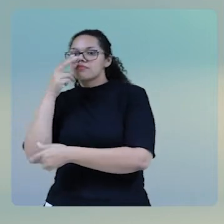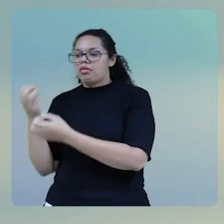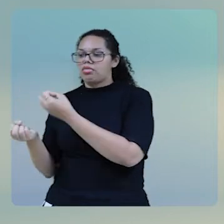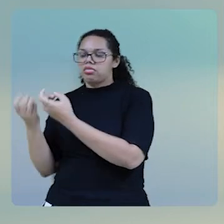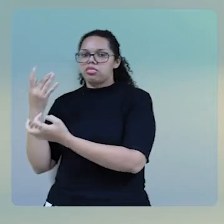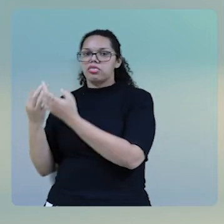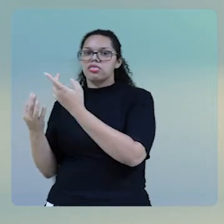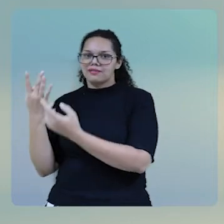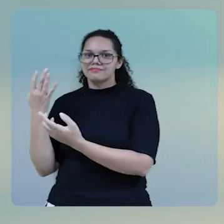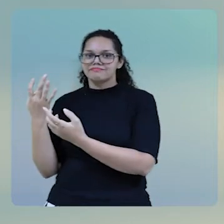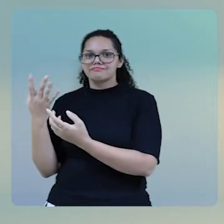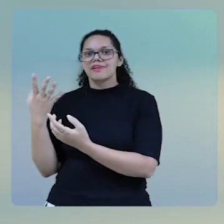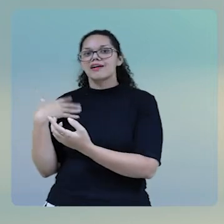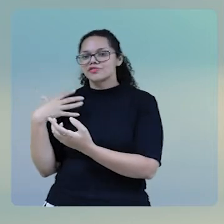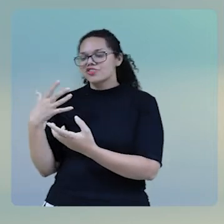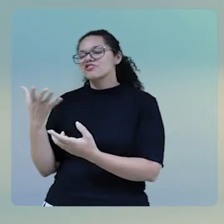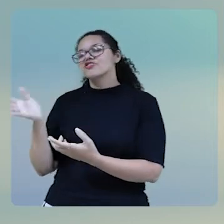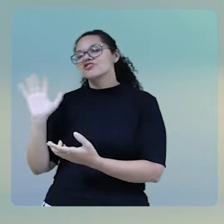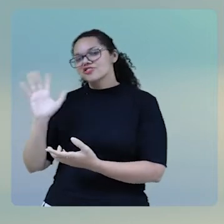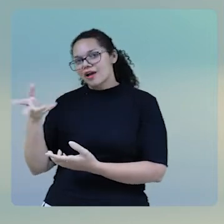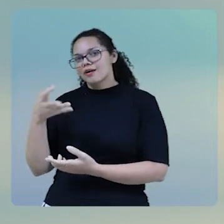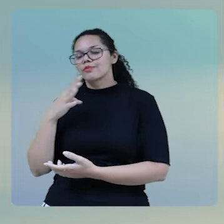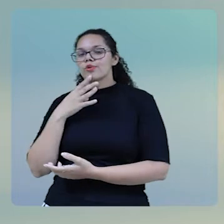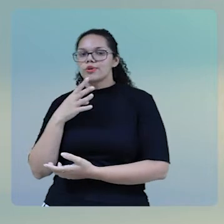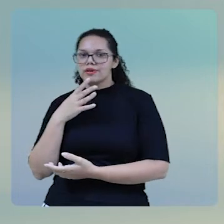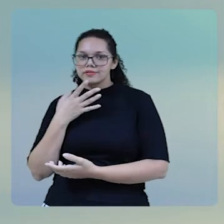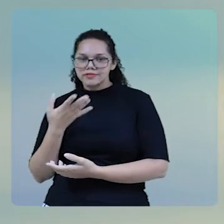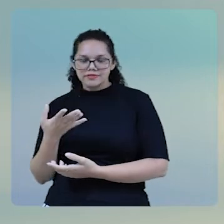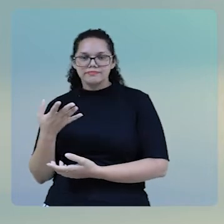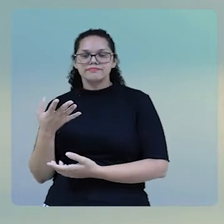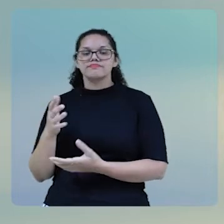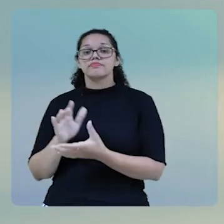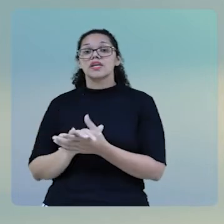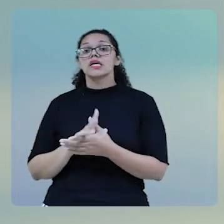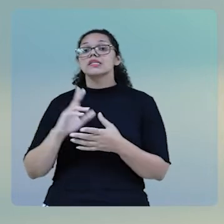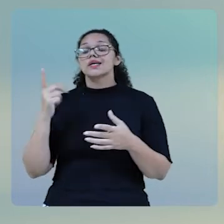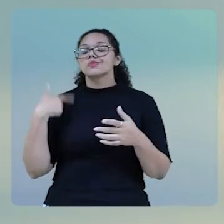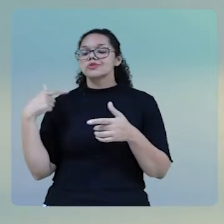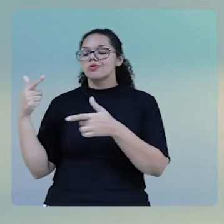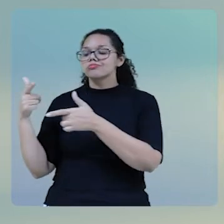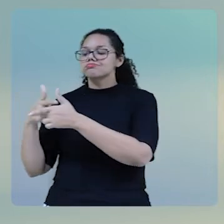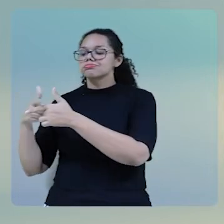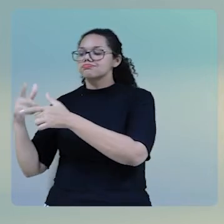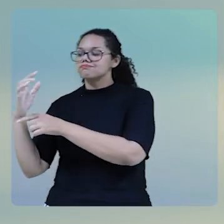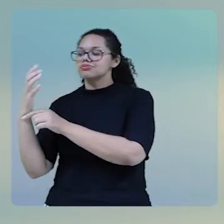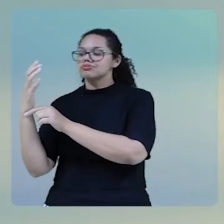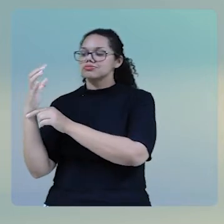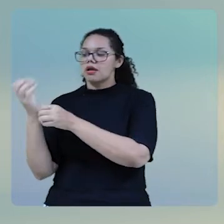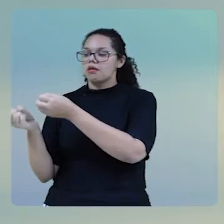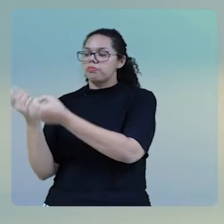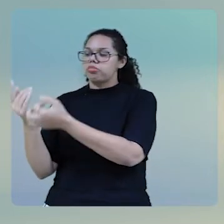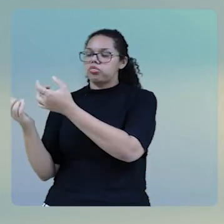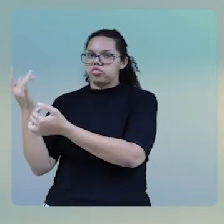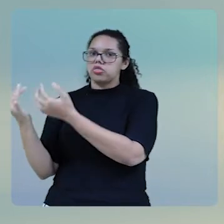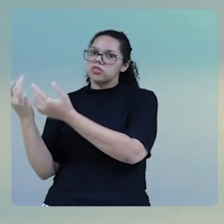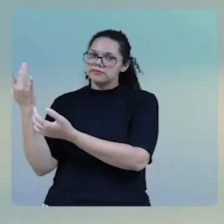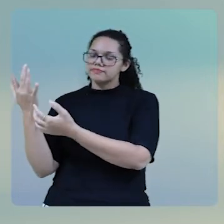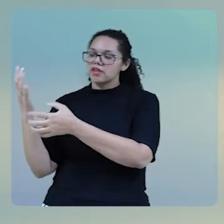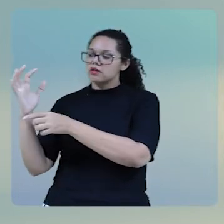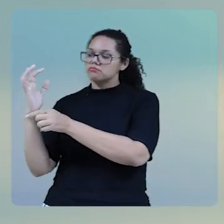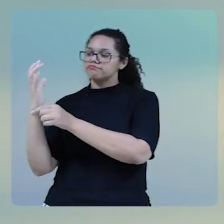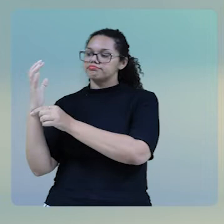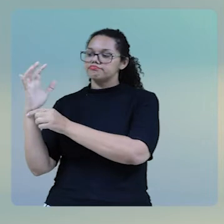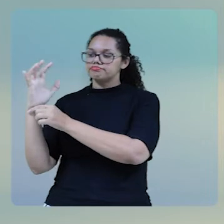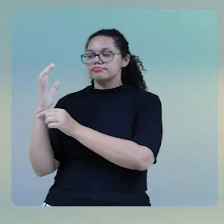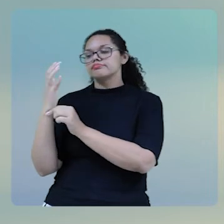Quem já teve a oportunidade de sentir cheiro de algum motor queimado, tá bom? São os componentes elétricos queimando. Então, o travamento do motor gera